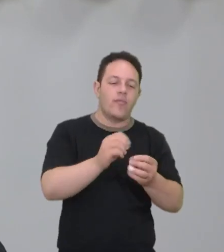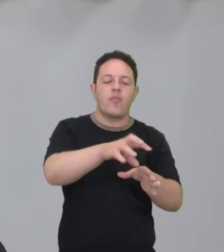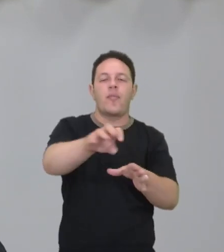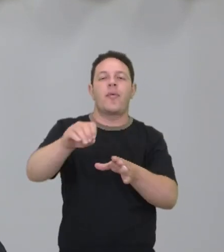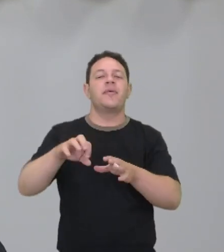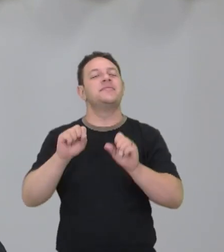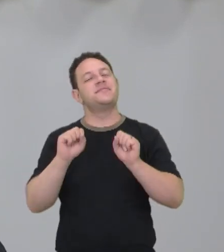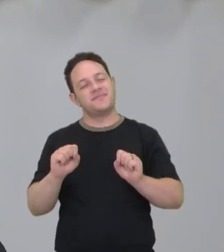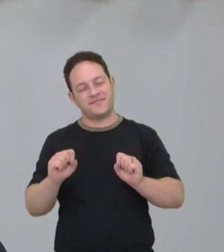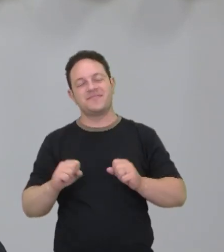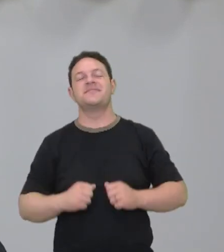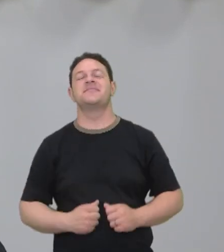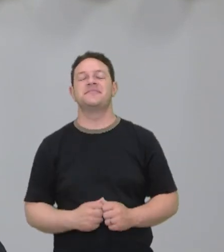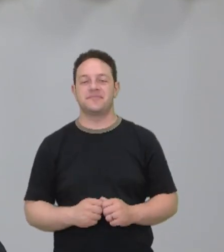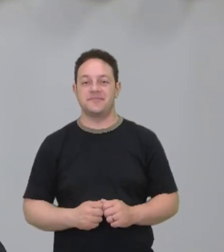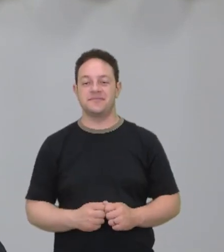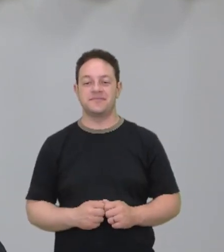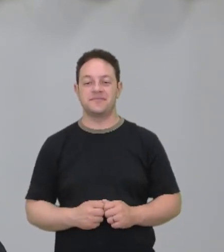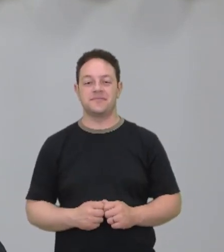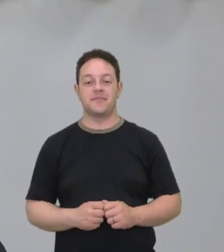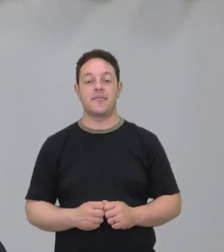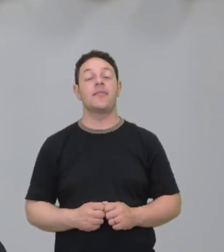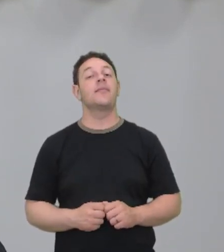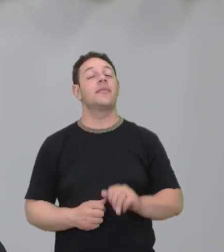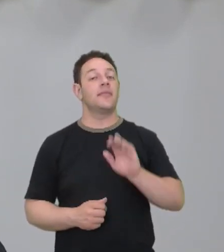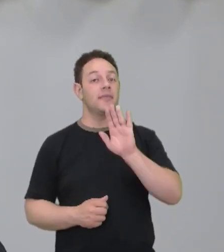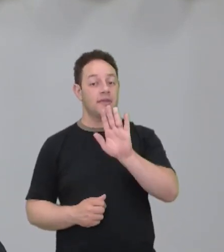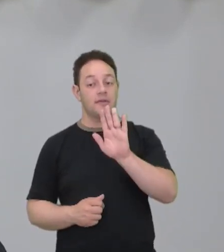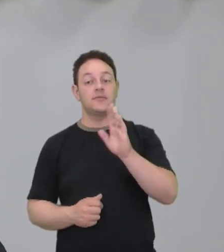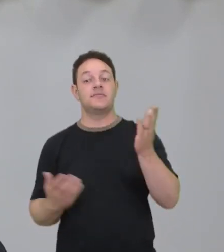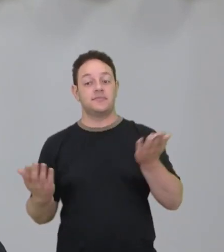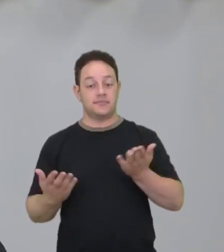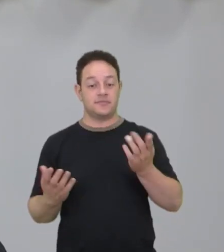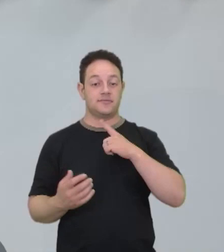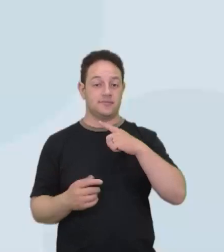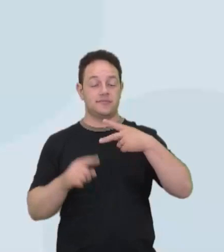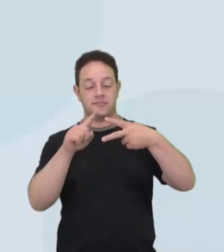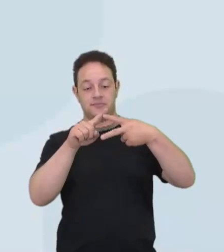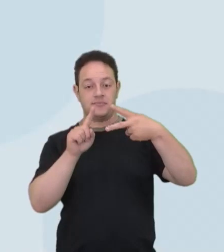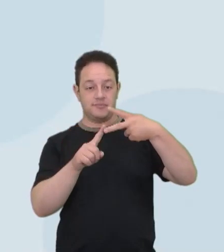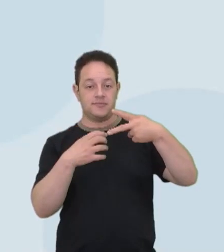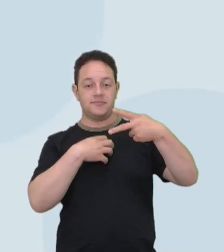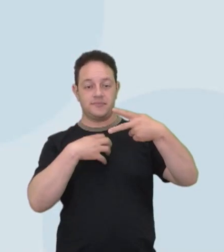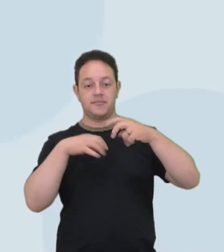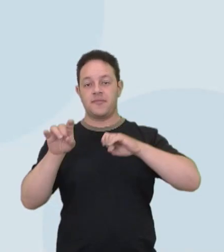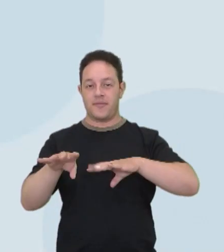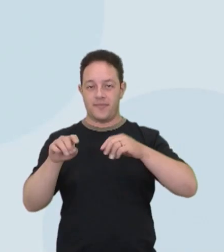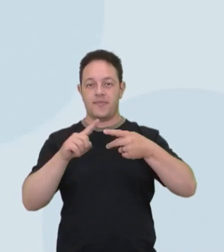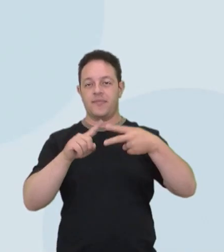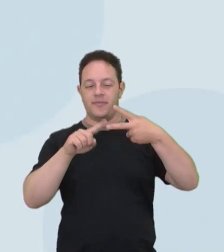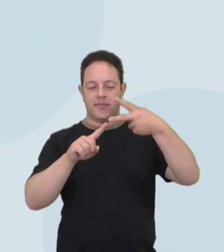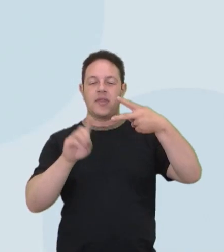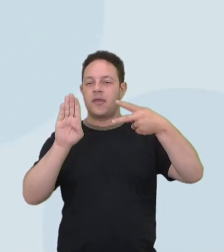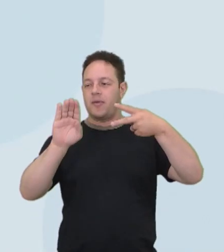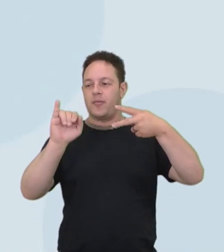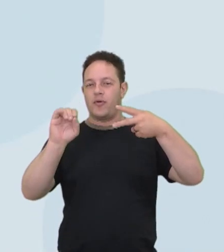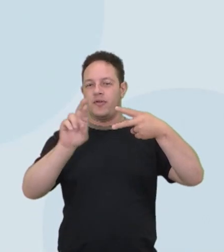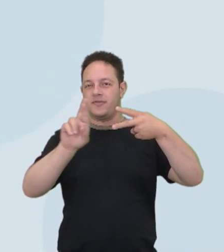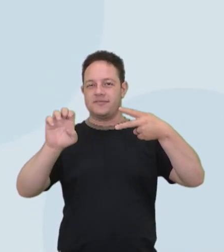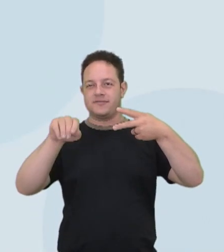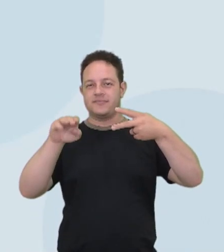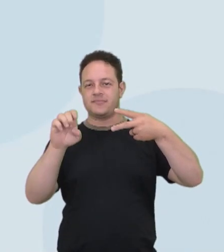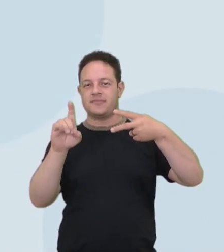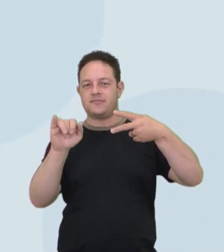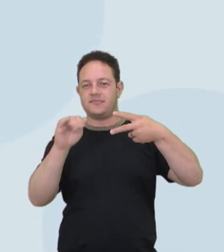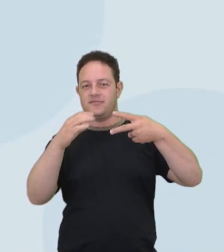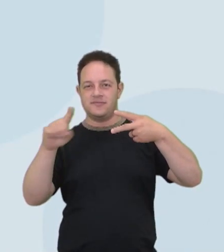num ambiente que esteja contaminado. Okay? E aí, então, a gente tem, olha só, duas técnicas de biorremediação. A primeira a gente fala que é